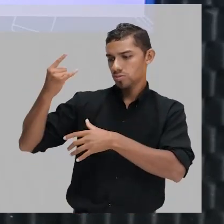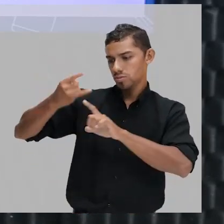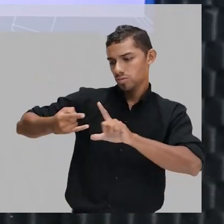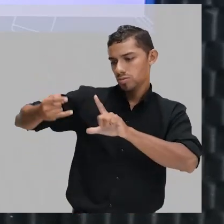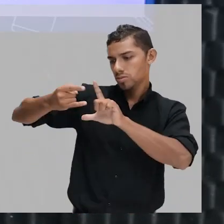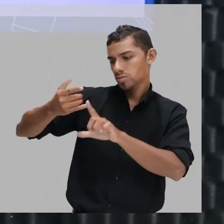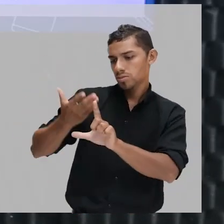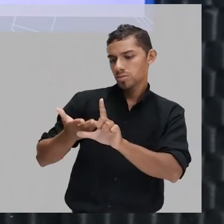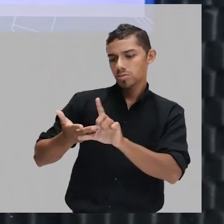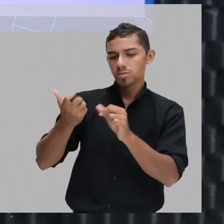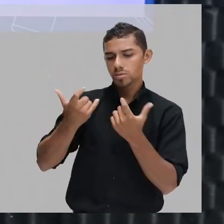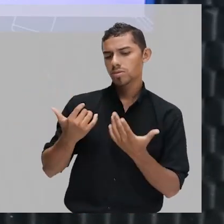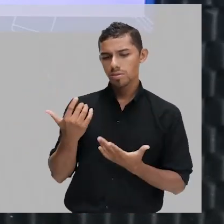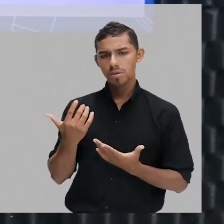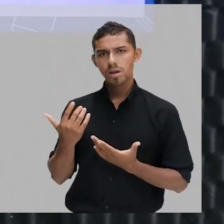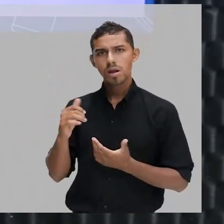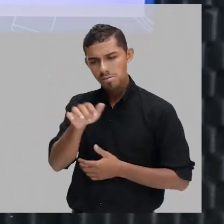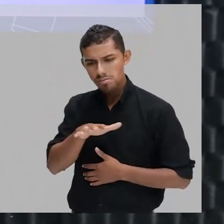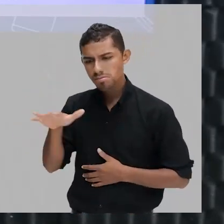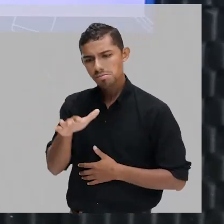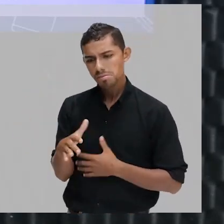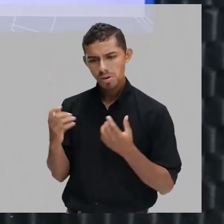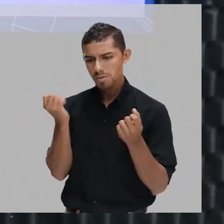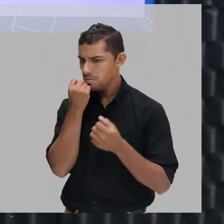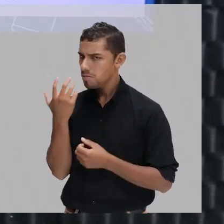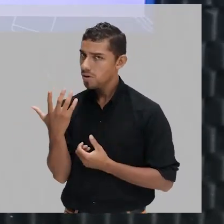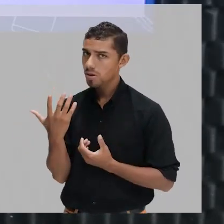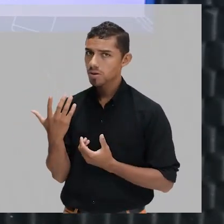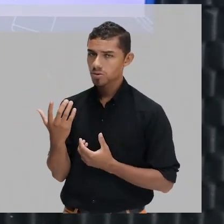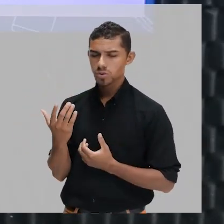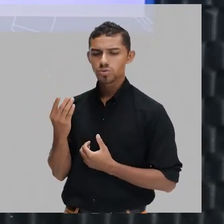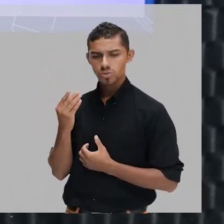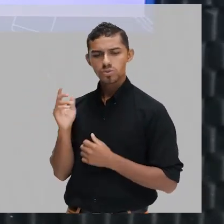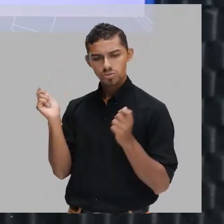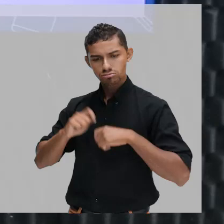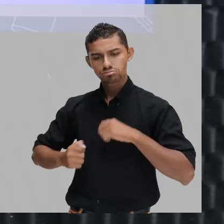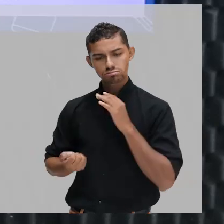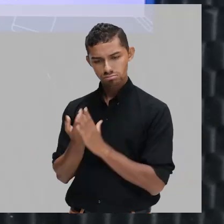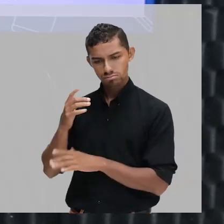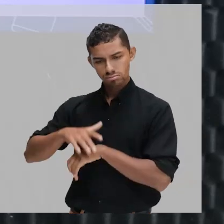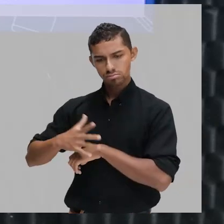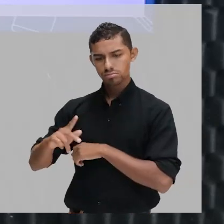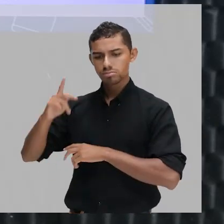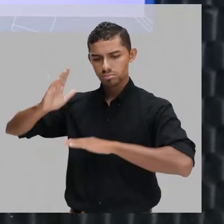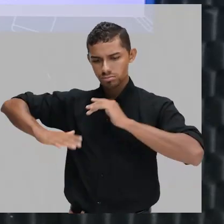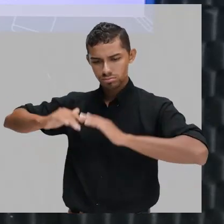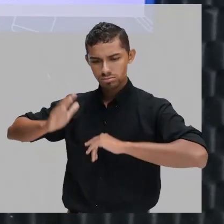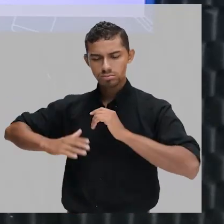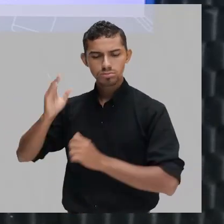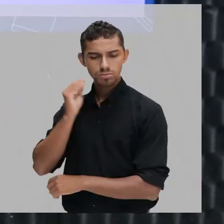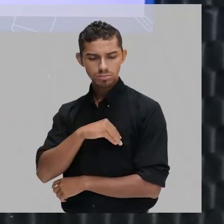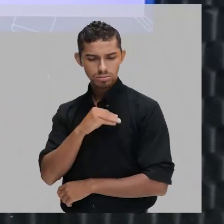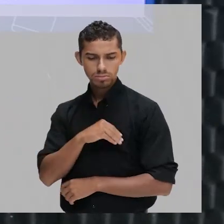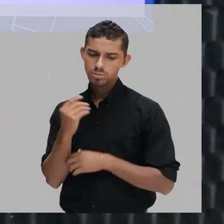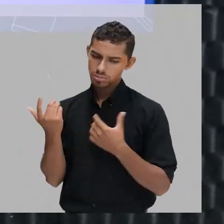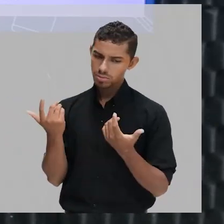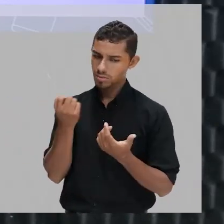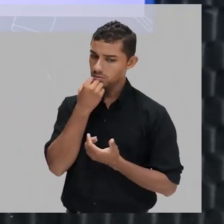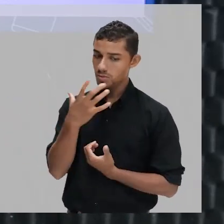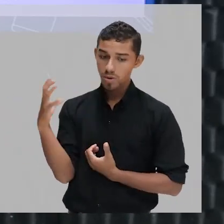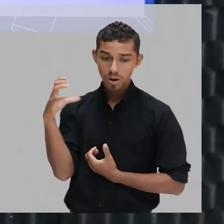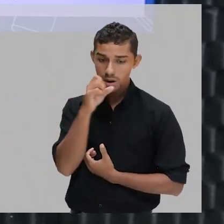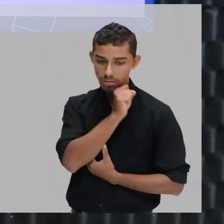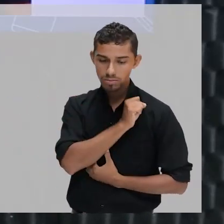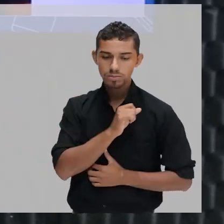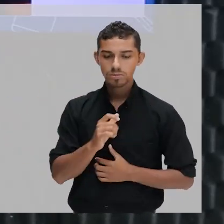tem interesse, é uma área bem promissora para produzir, inclusive como profissão com retorno financeiro muito